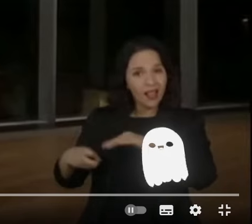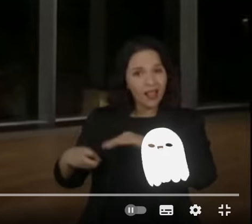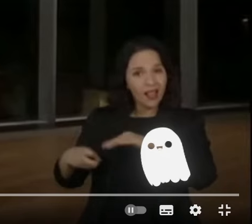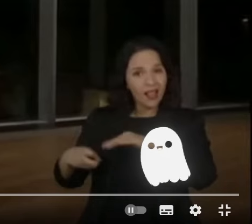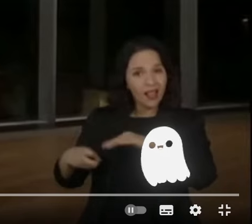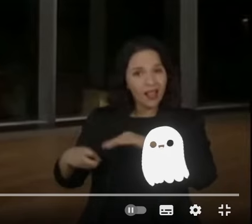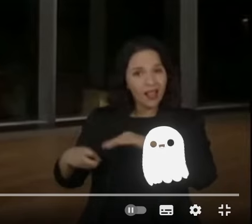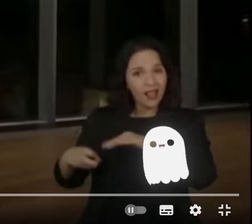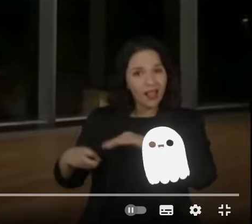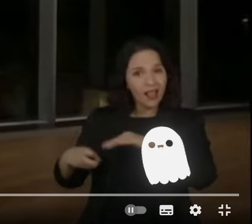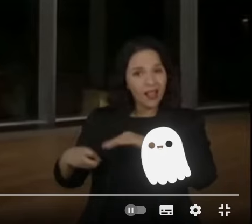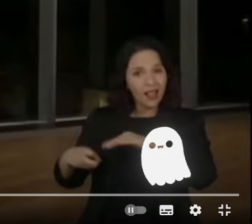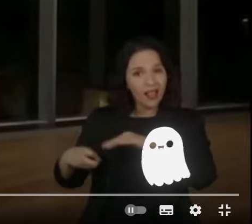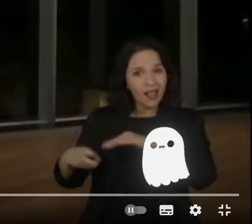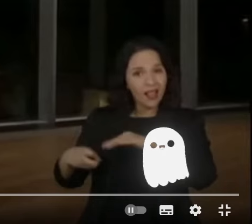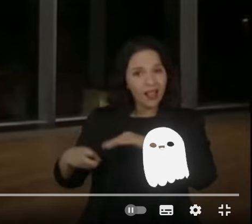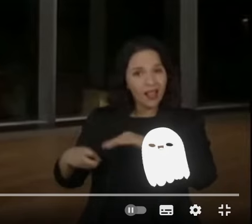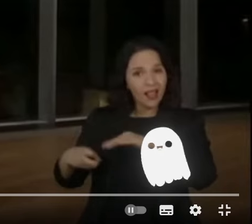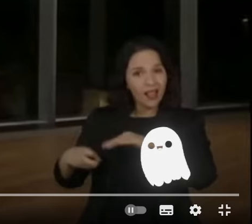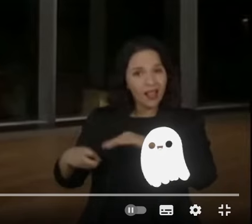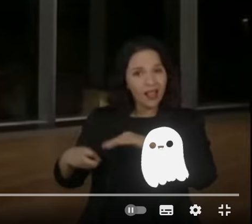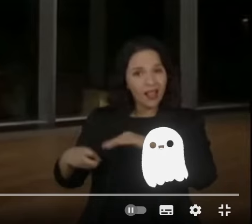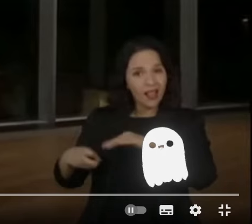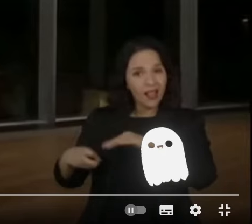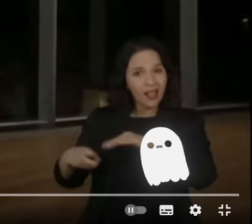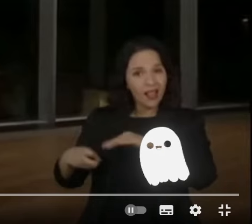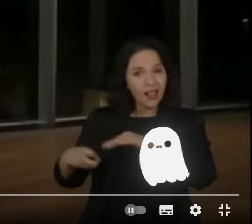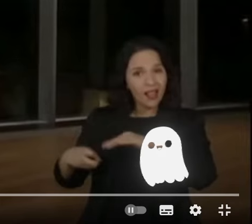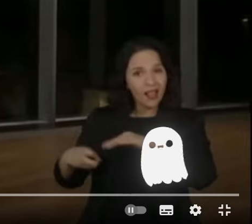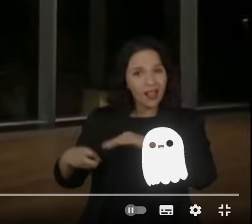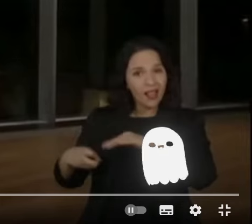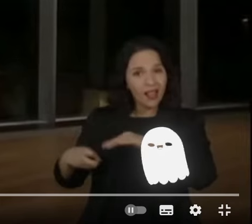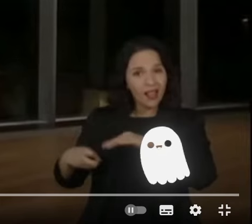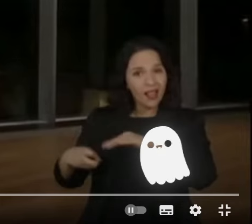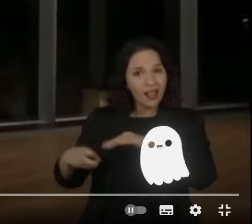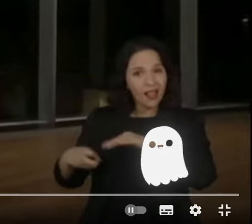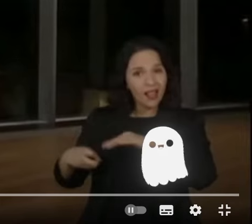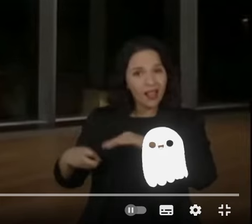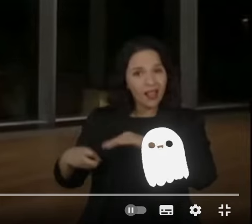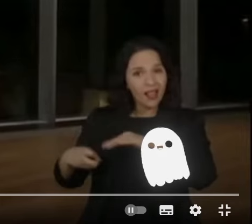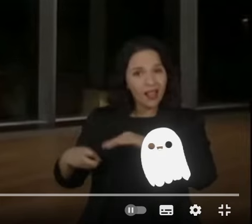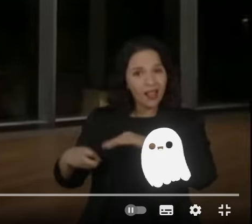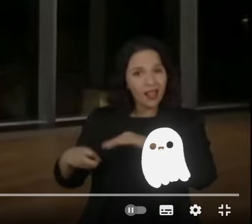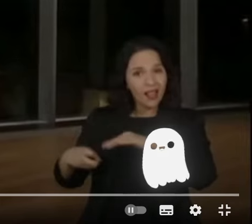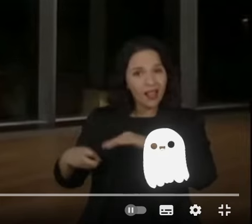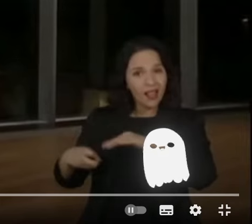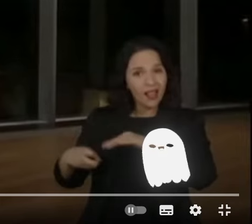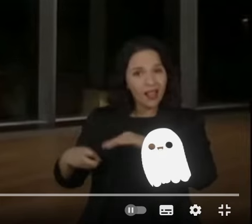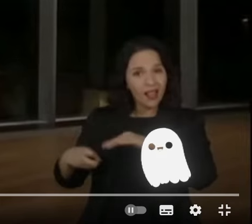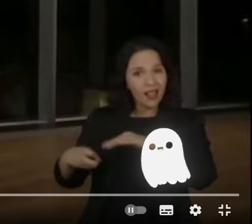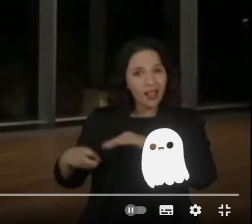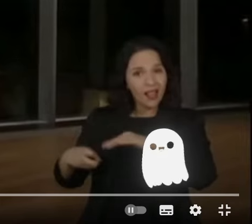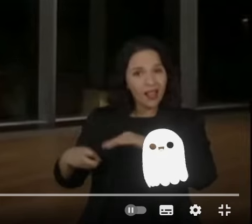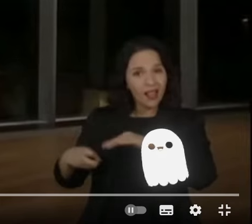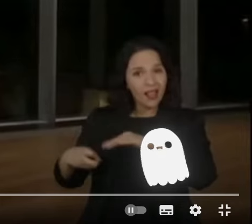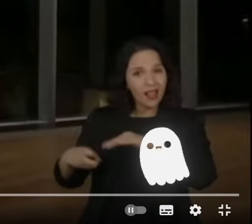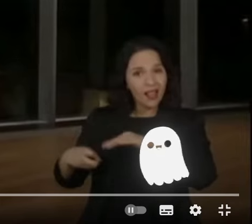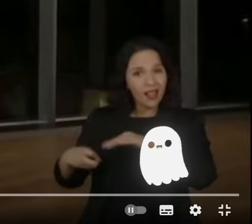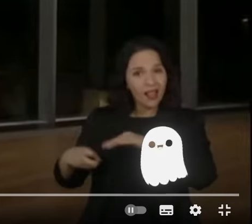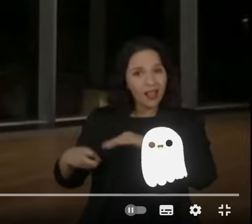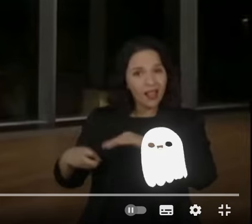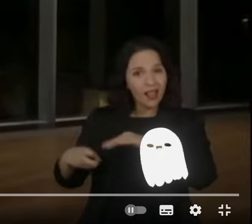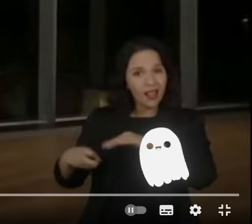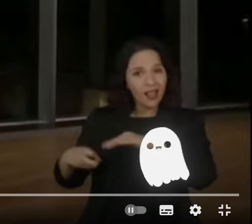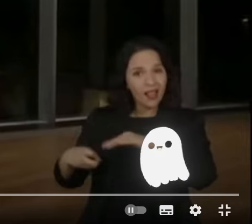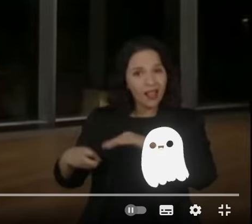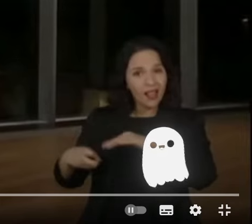Daylight é terror pra quem tá jogando, né? Só se for mesmo. Dead by Daylight é esse terror. Pá, Deus que me livre. Puta que